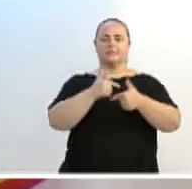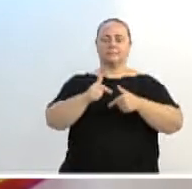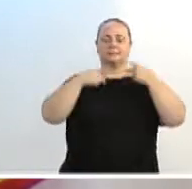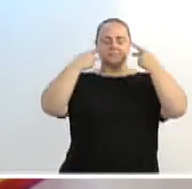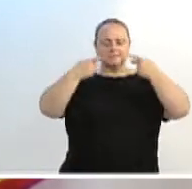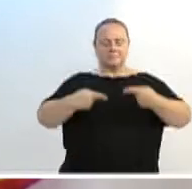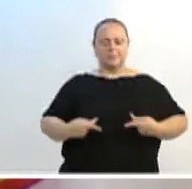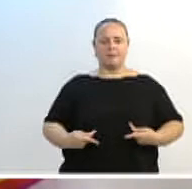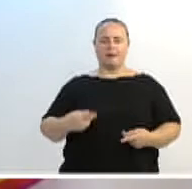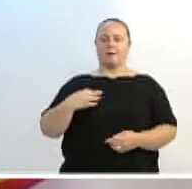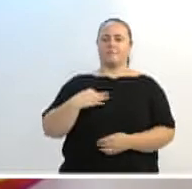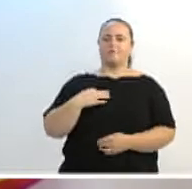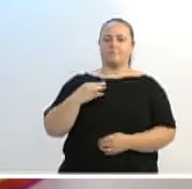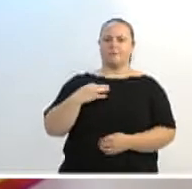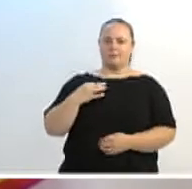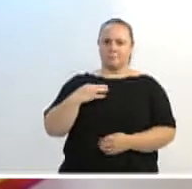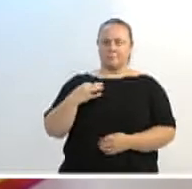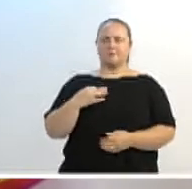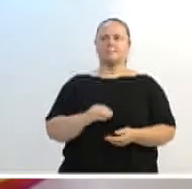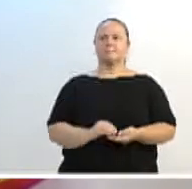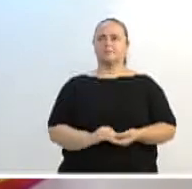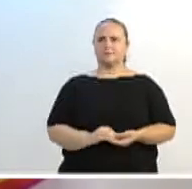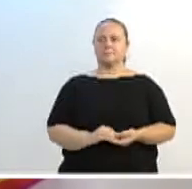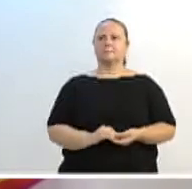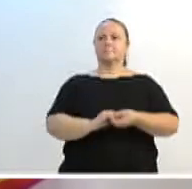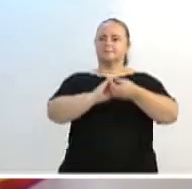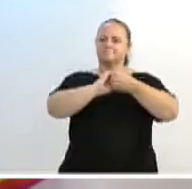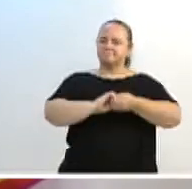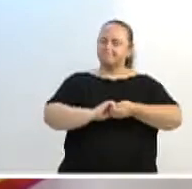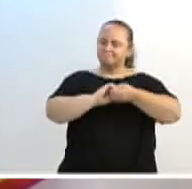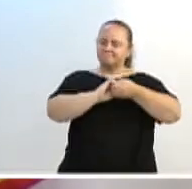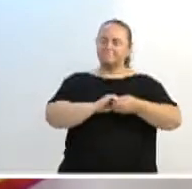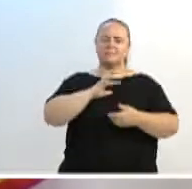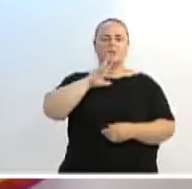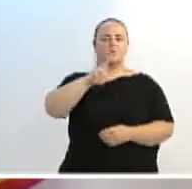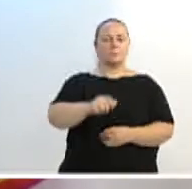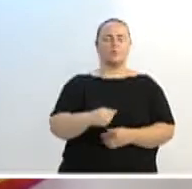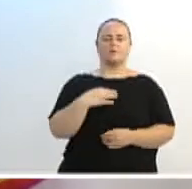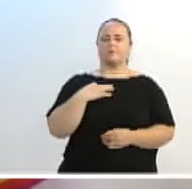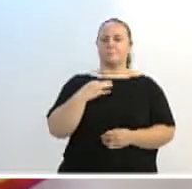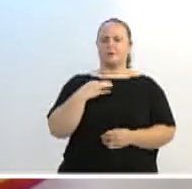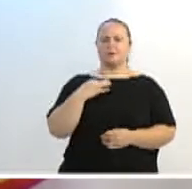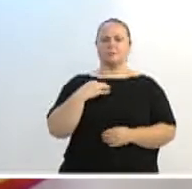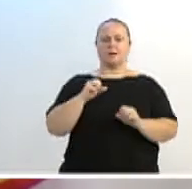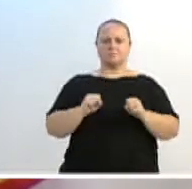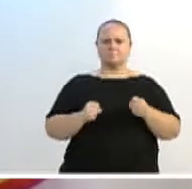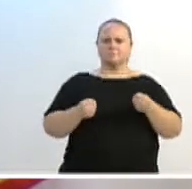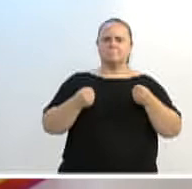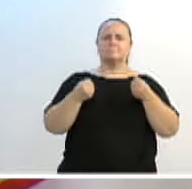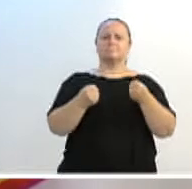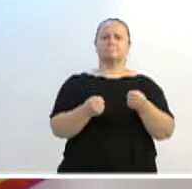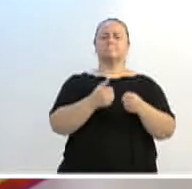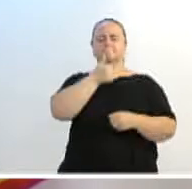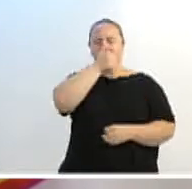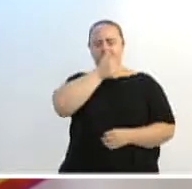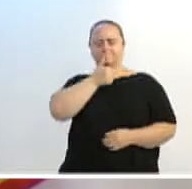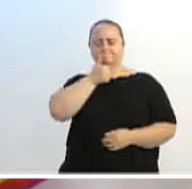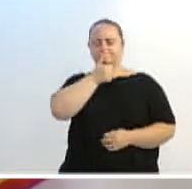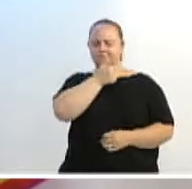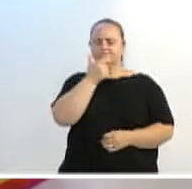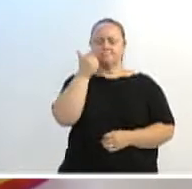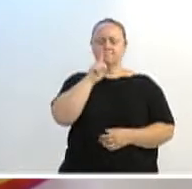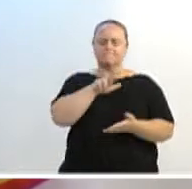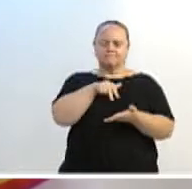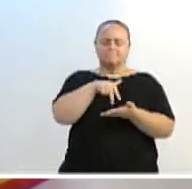forma voluntária. Então, parabéns a todos os voluntariados que, assim como eu, se dedicam de forma